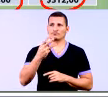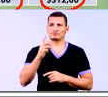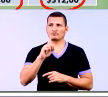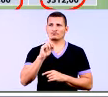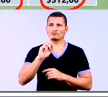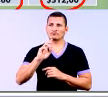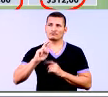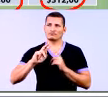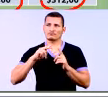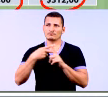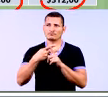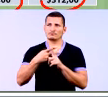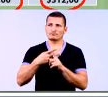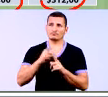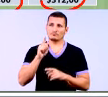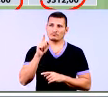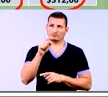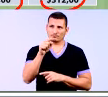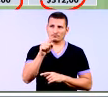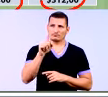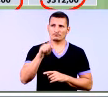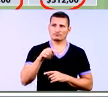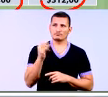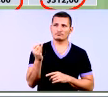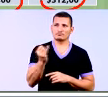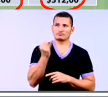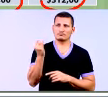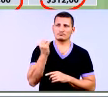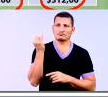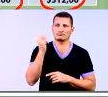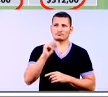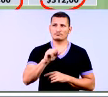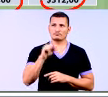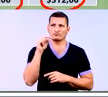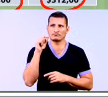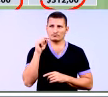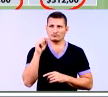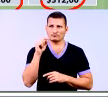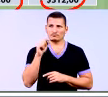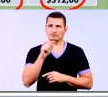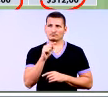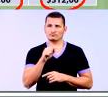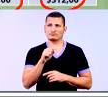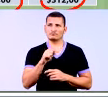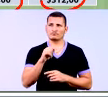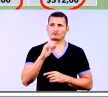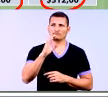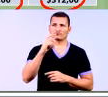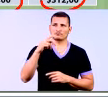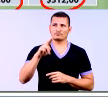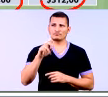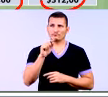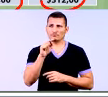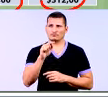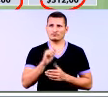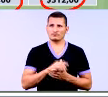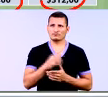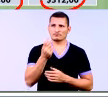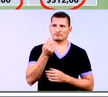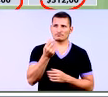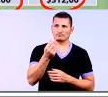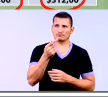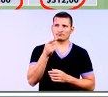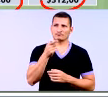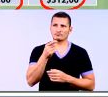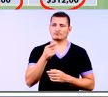Isso aqui, gente, é fundamental para a escolha desse processador aqui. Pelo preço que ele